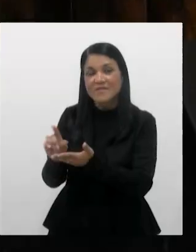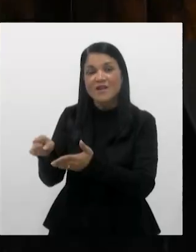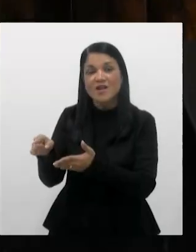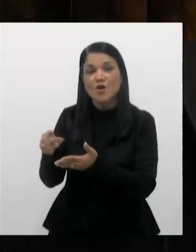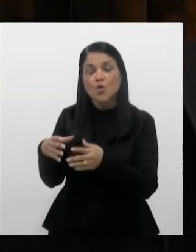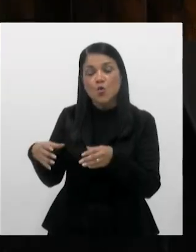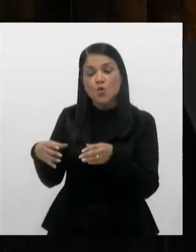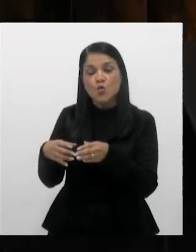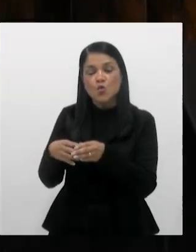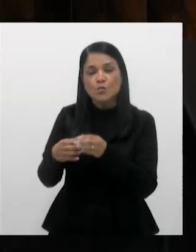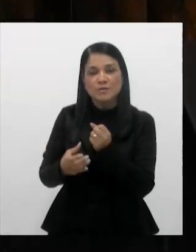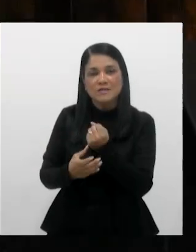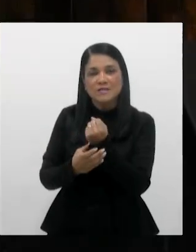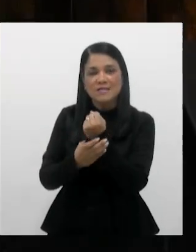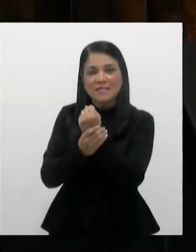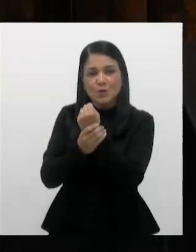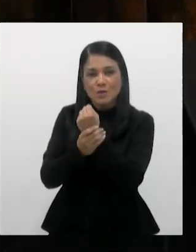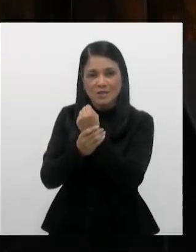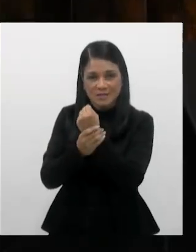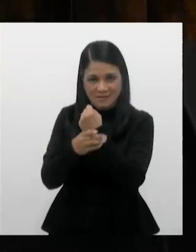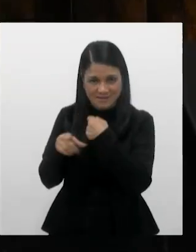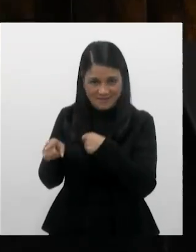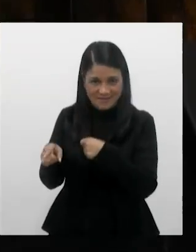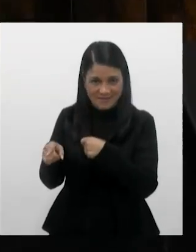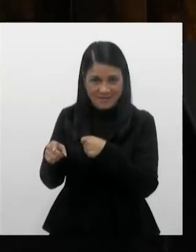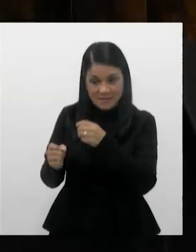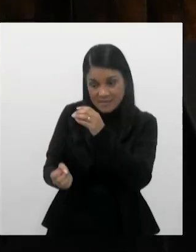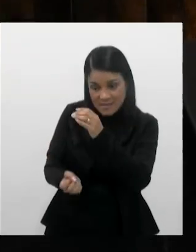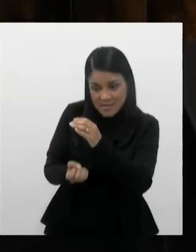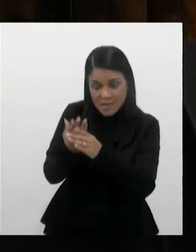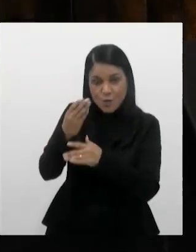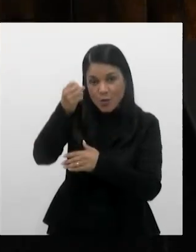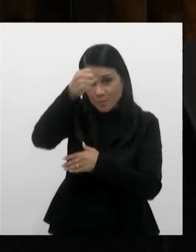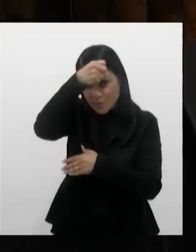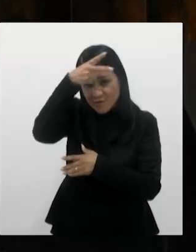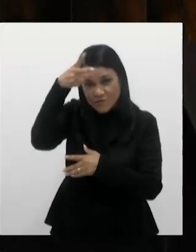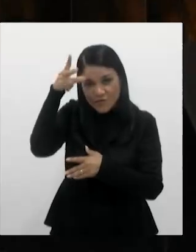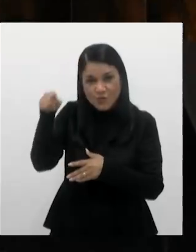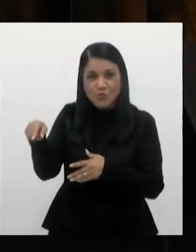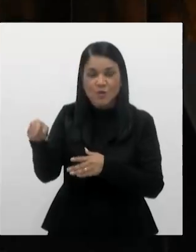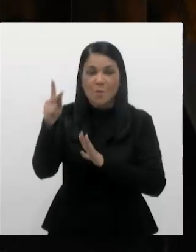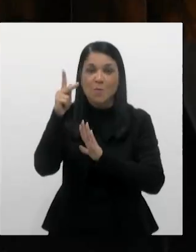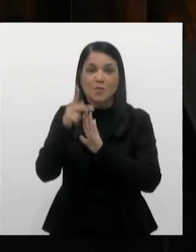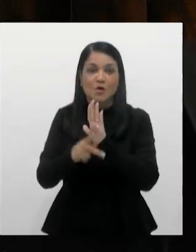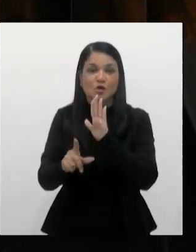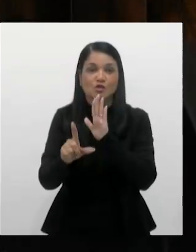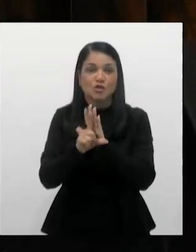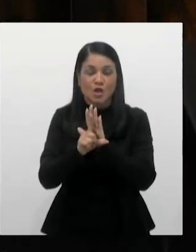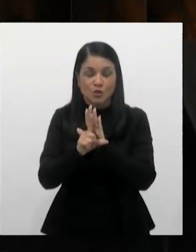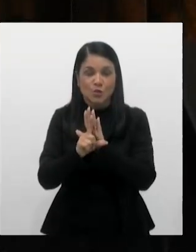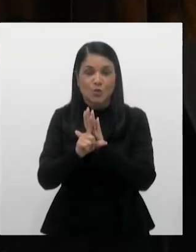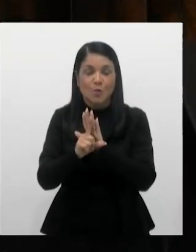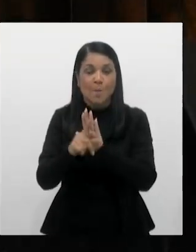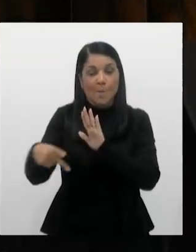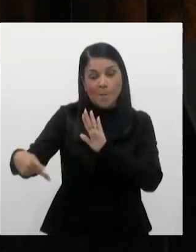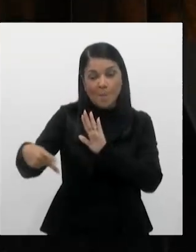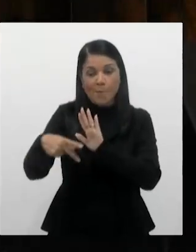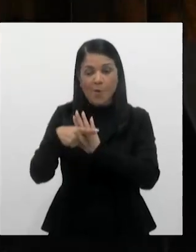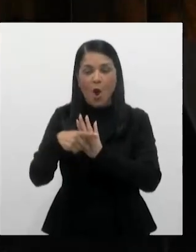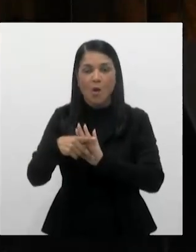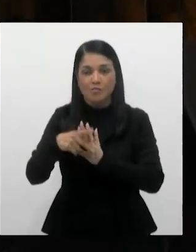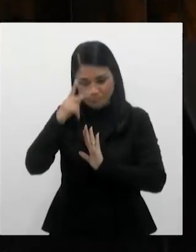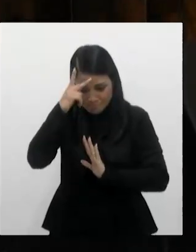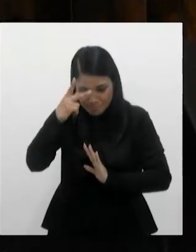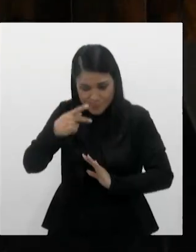pô. É isso mesmo. Ele cria um projeto político pessoal e bota